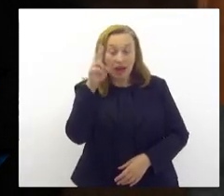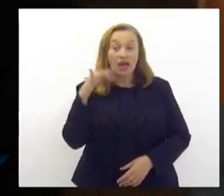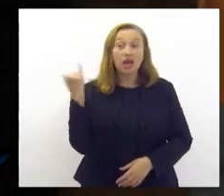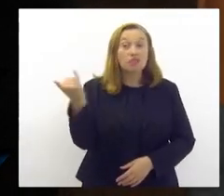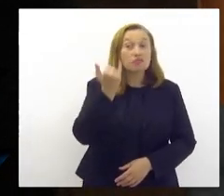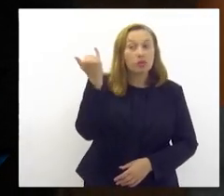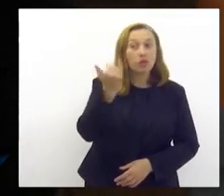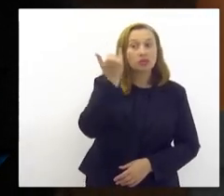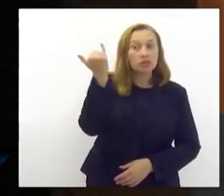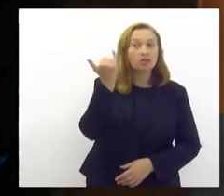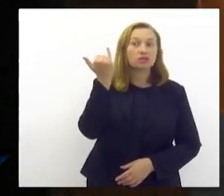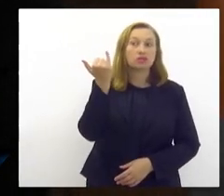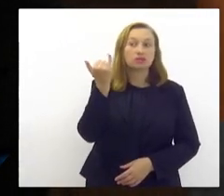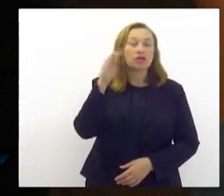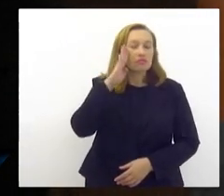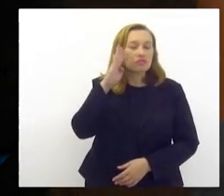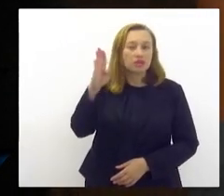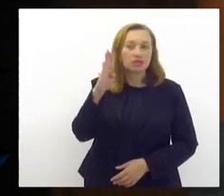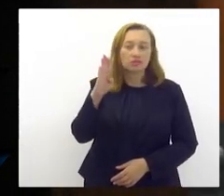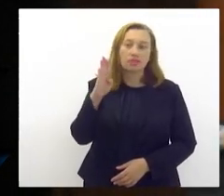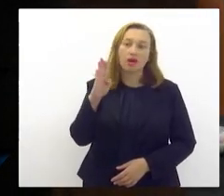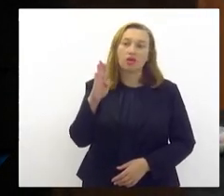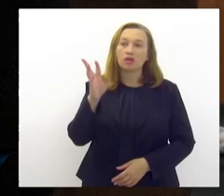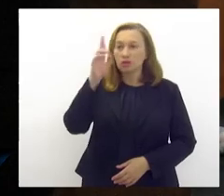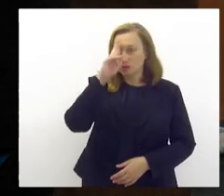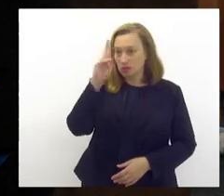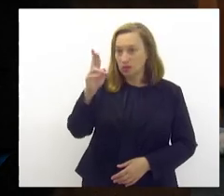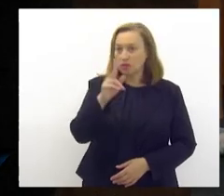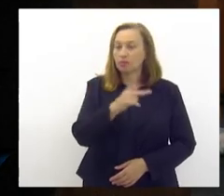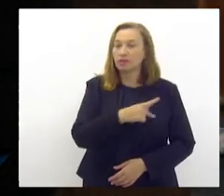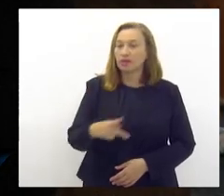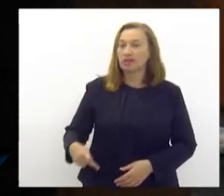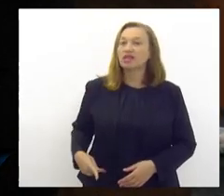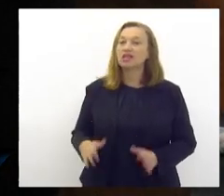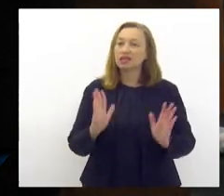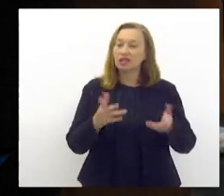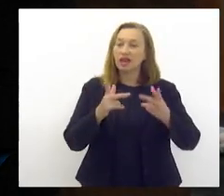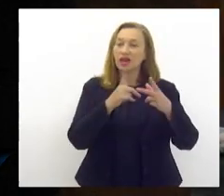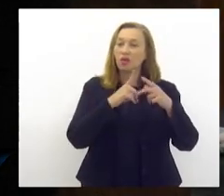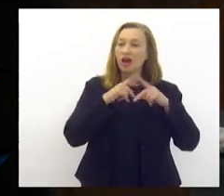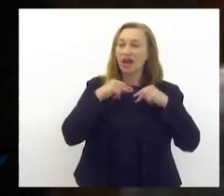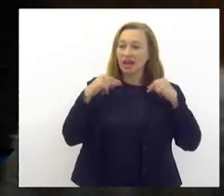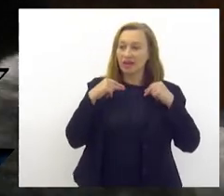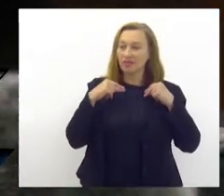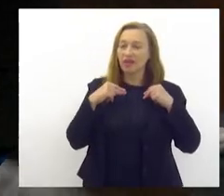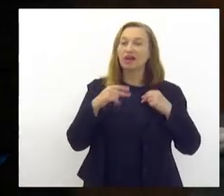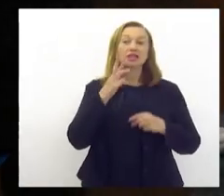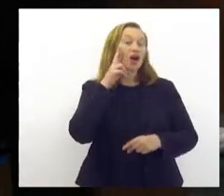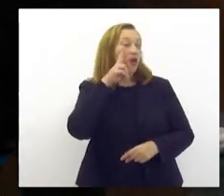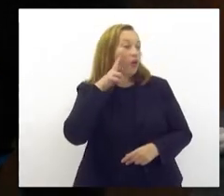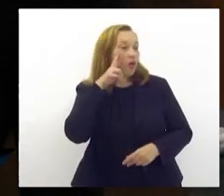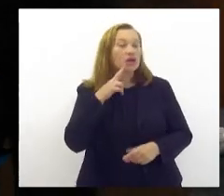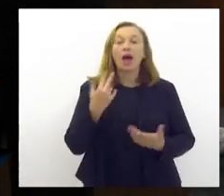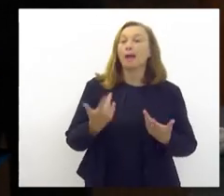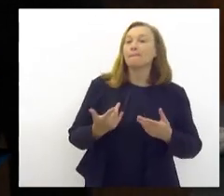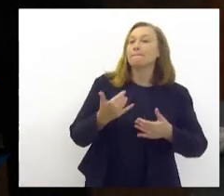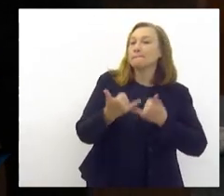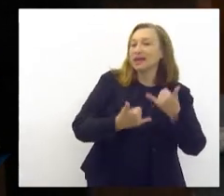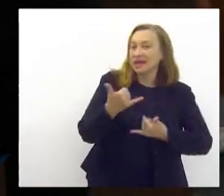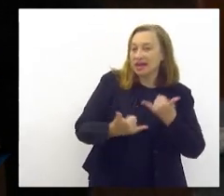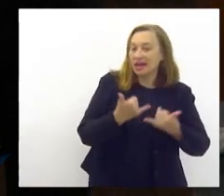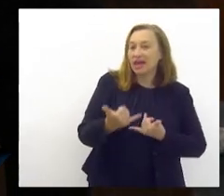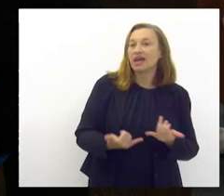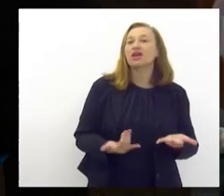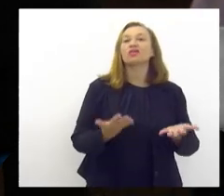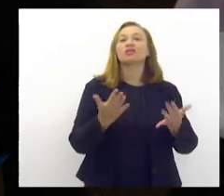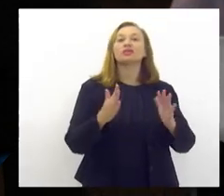muito importante e fundamental. Vossa Excelência está aí com a sua gravata rosa. Brinquei aqui com os deputados que teriam que